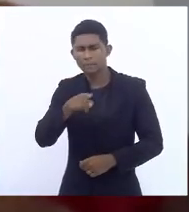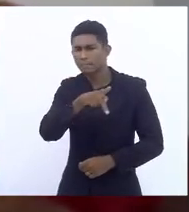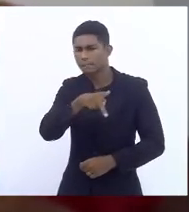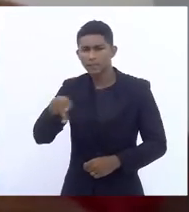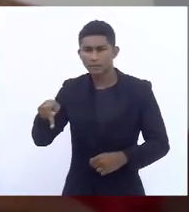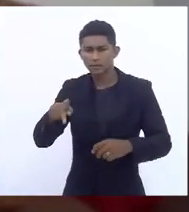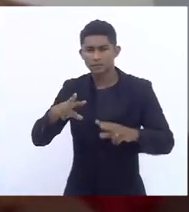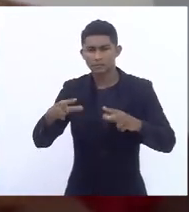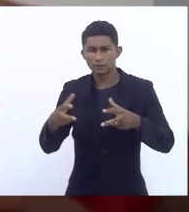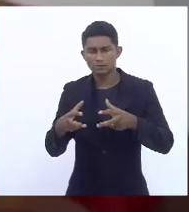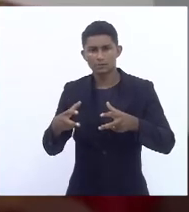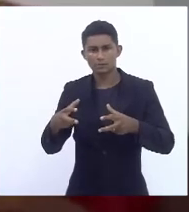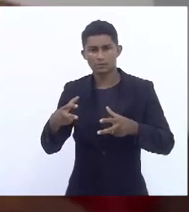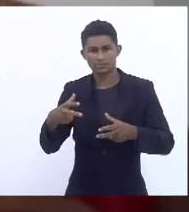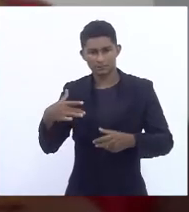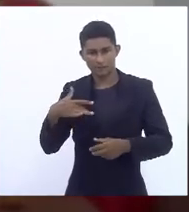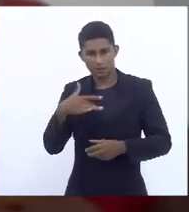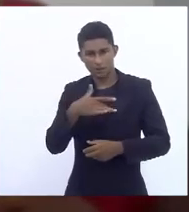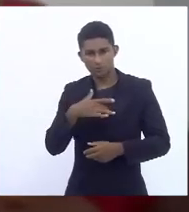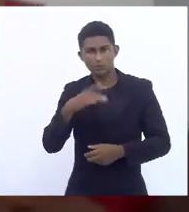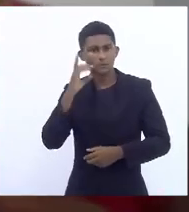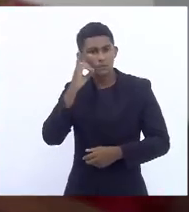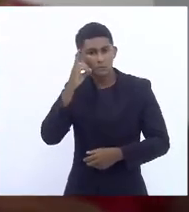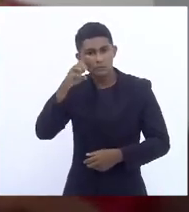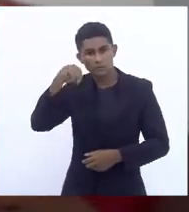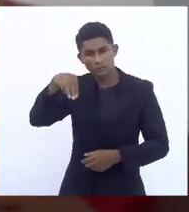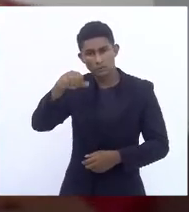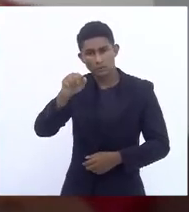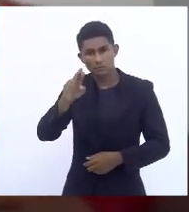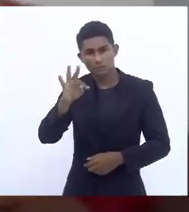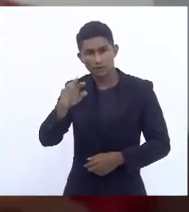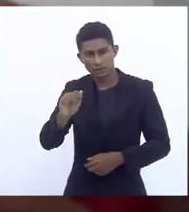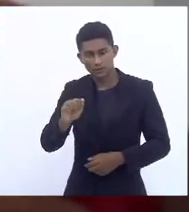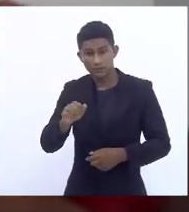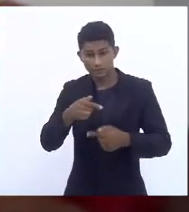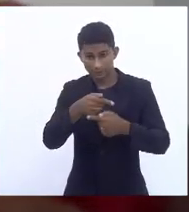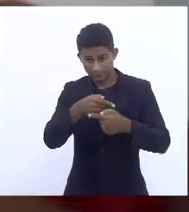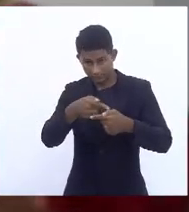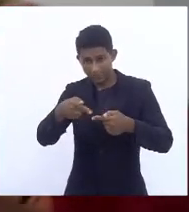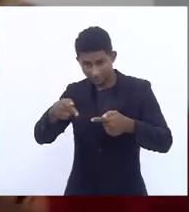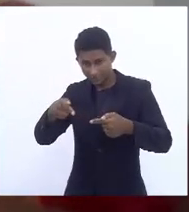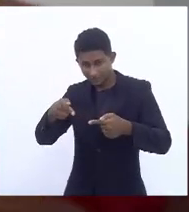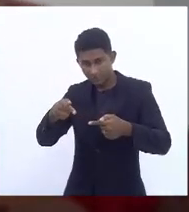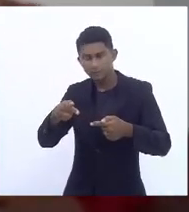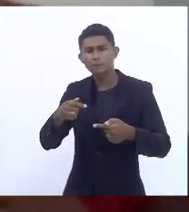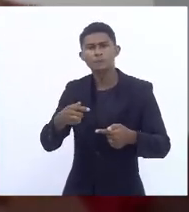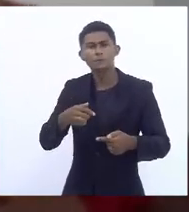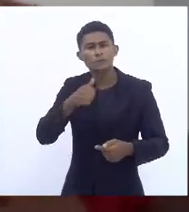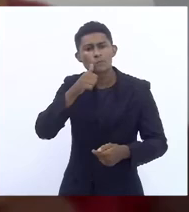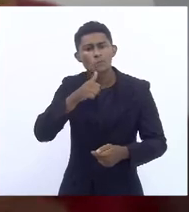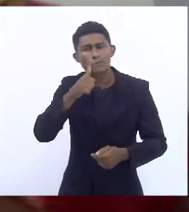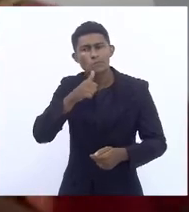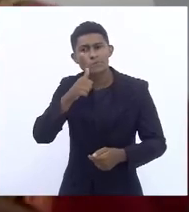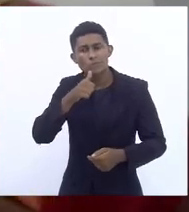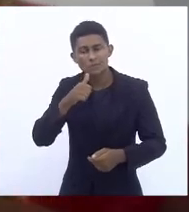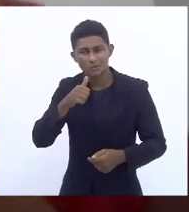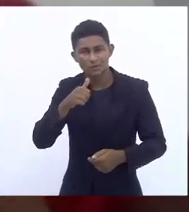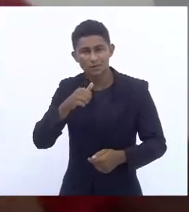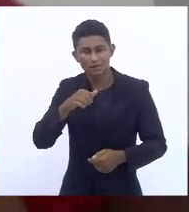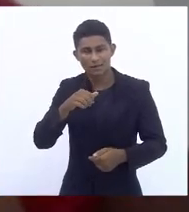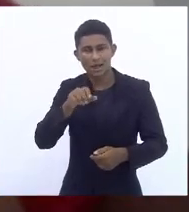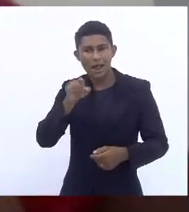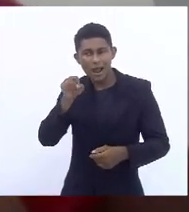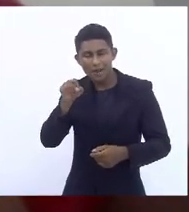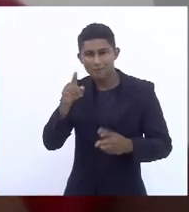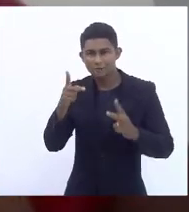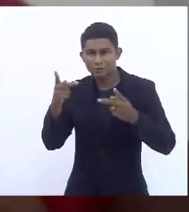Saúde, deputada Marta Rocha. Essa semana, a nossa querida deputada enfermeira Rejane, presidenta da Comissão da Mulher, fez uma menção a